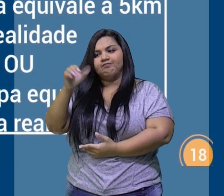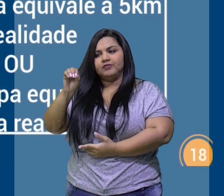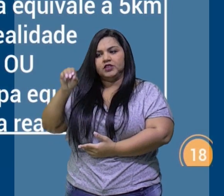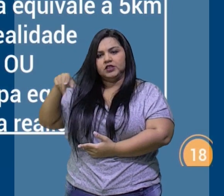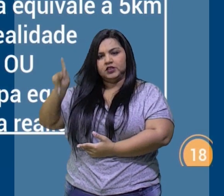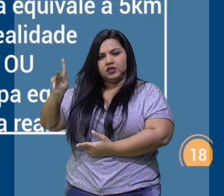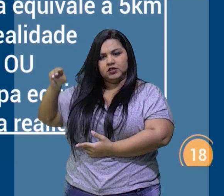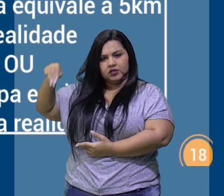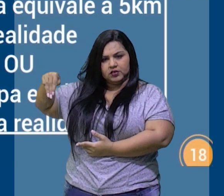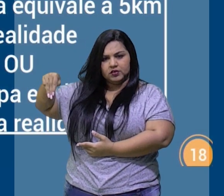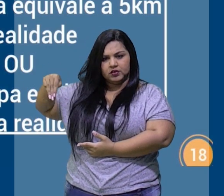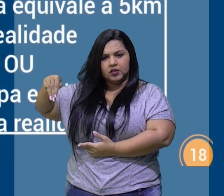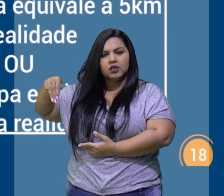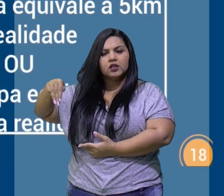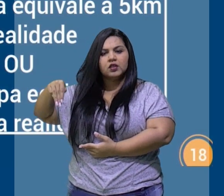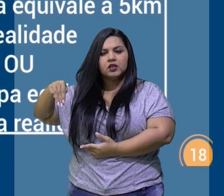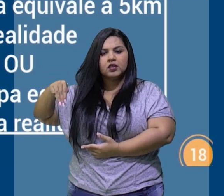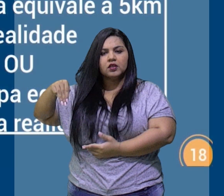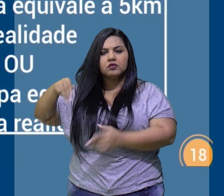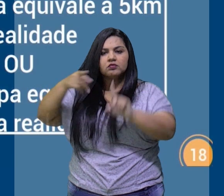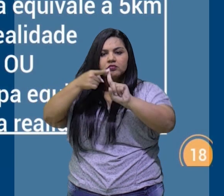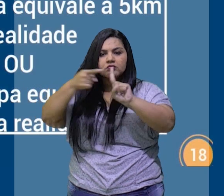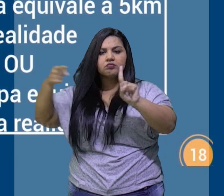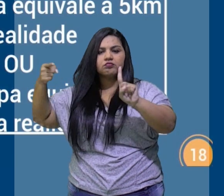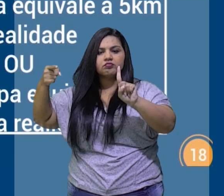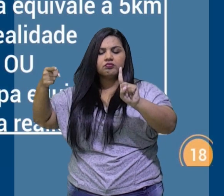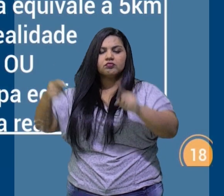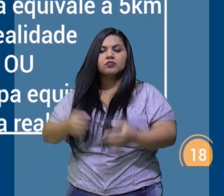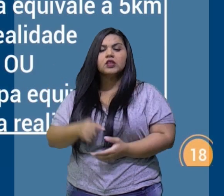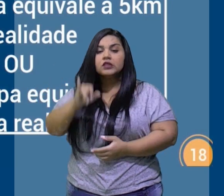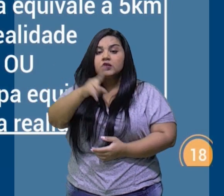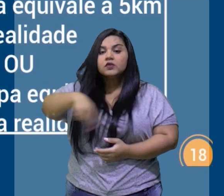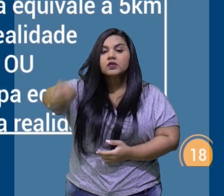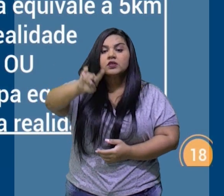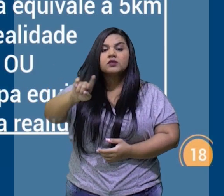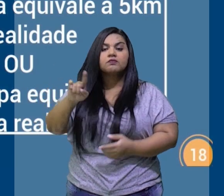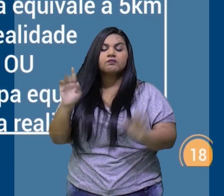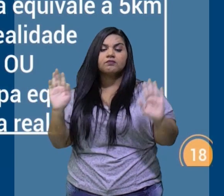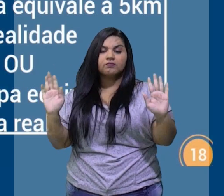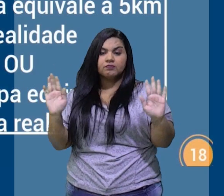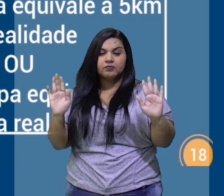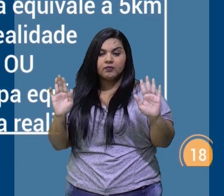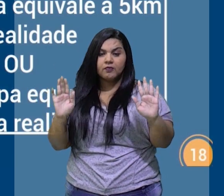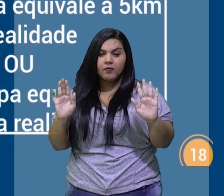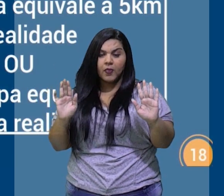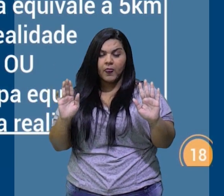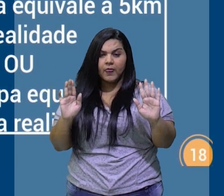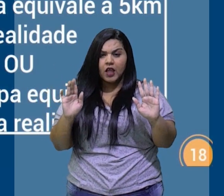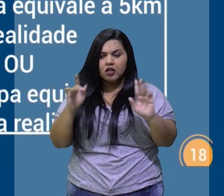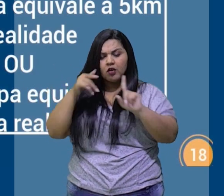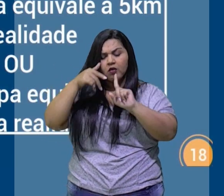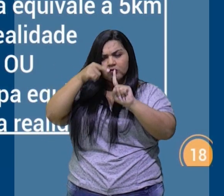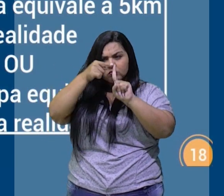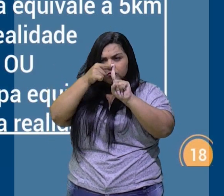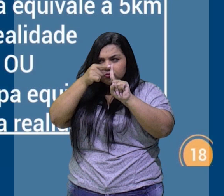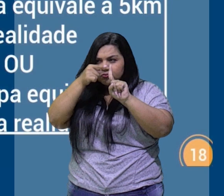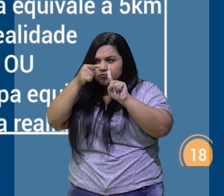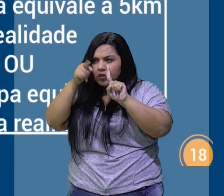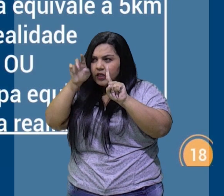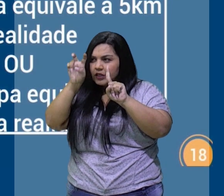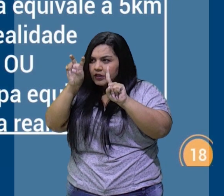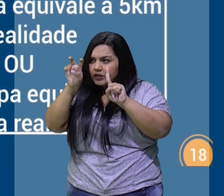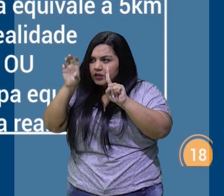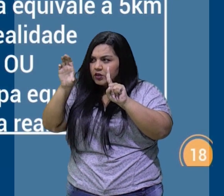Levando em consideração aí essa escala gráfica. Se você andou ali 5 centímetros, então